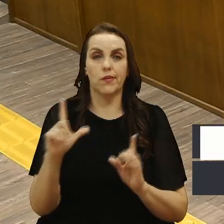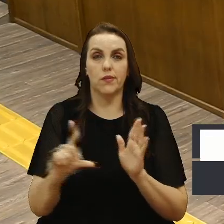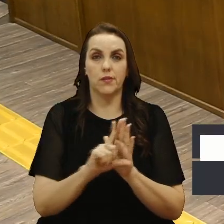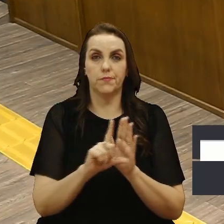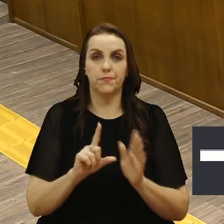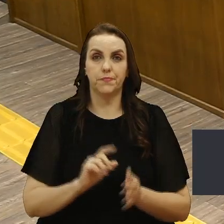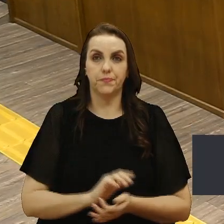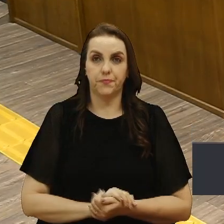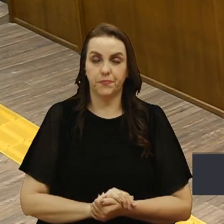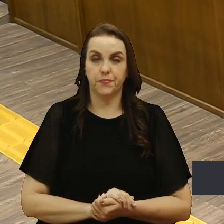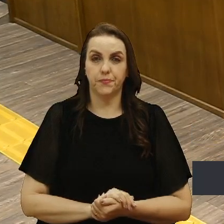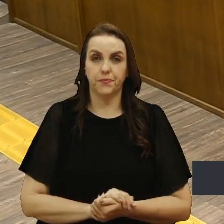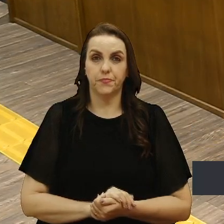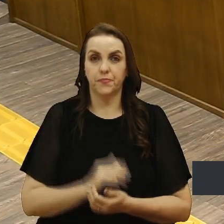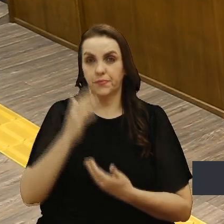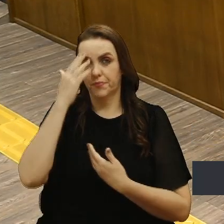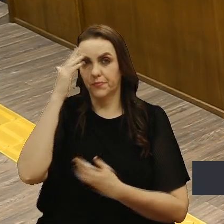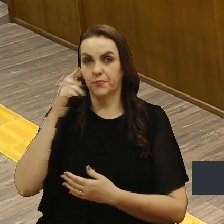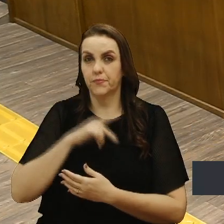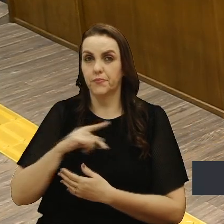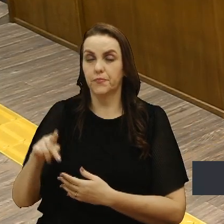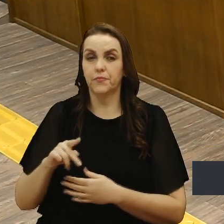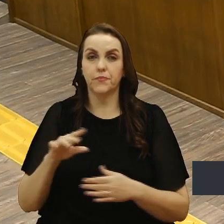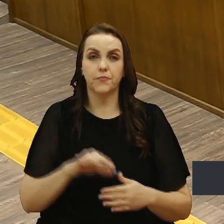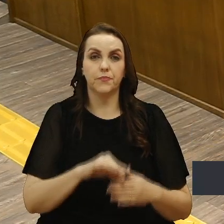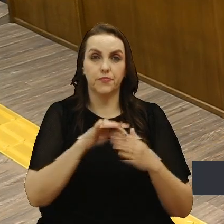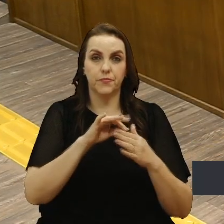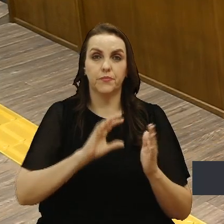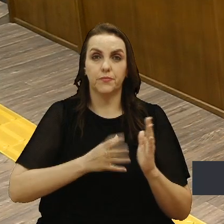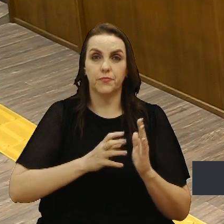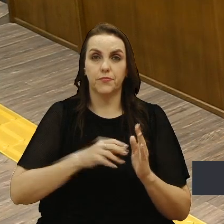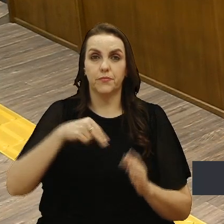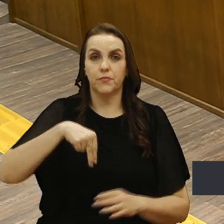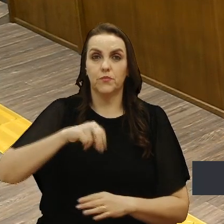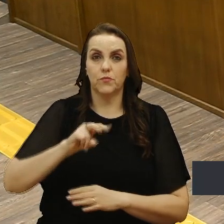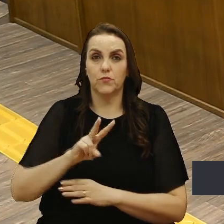da bancada do PSB. Em declaração de líder, a bancada do Novo, da tribuna, a vereadora Sandra